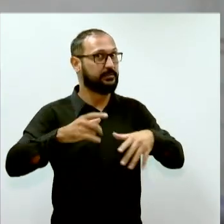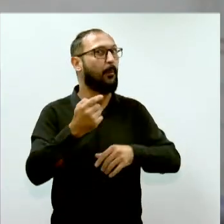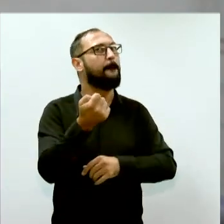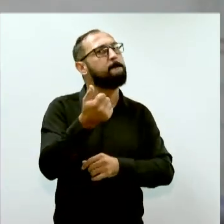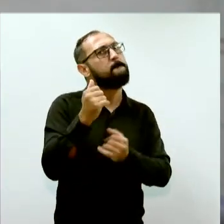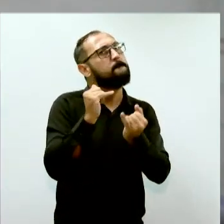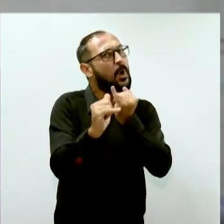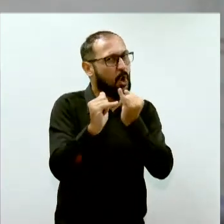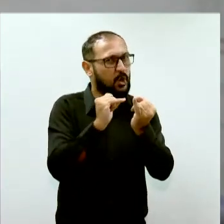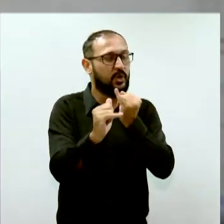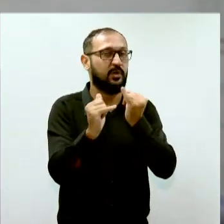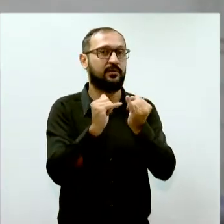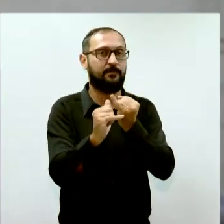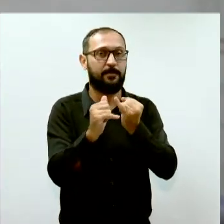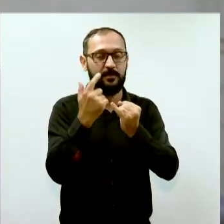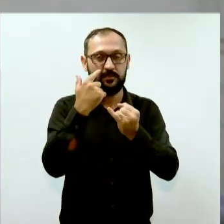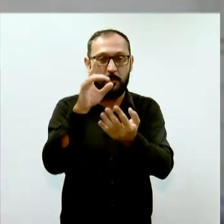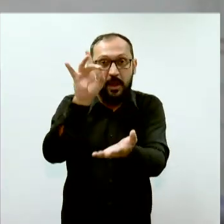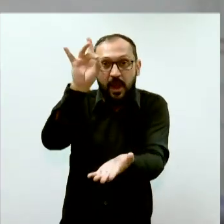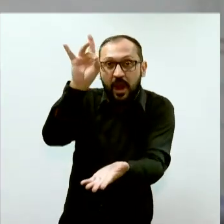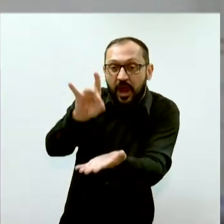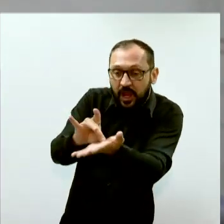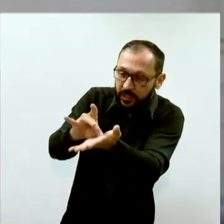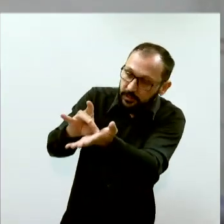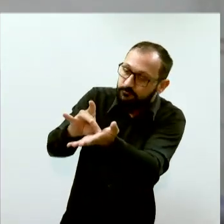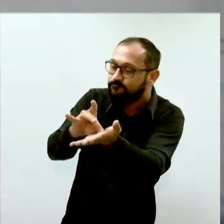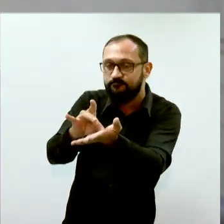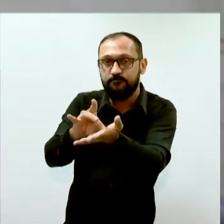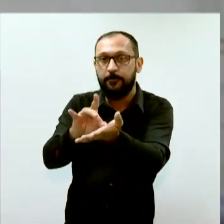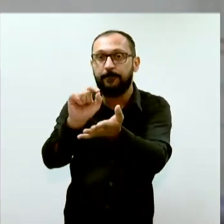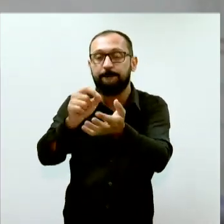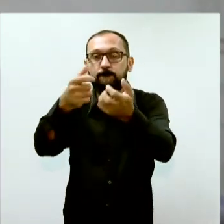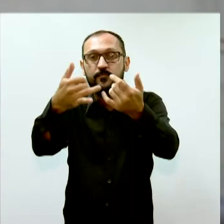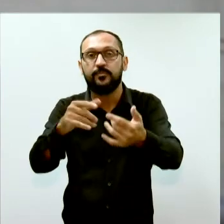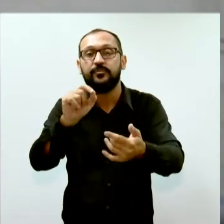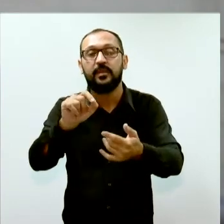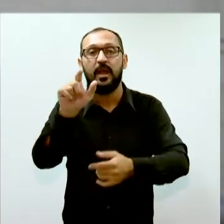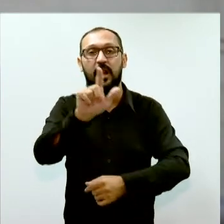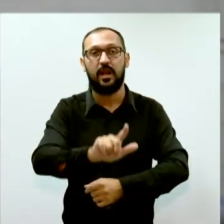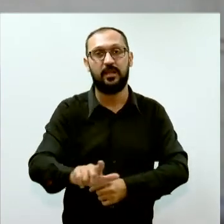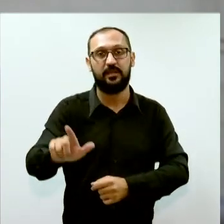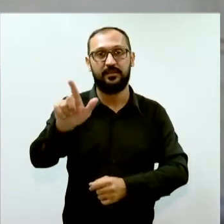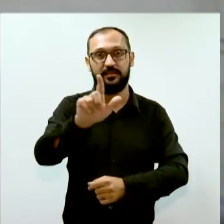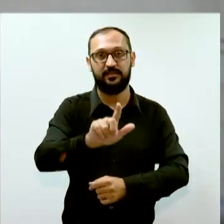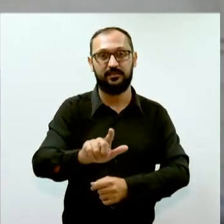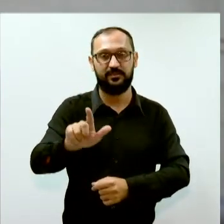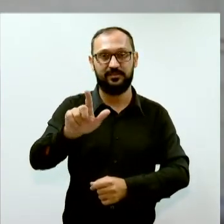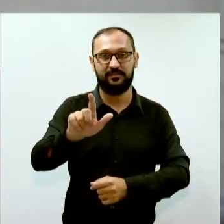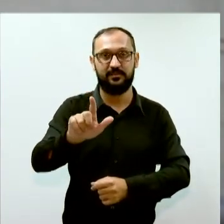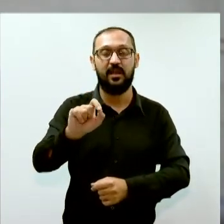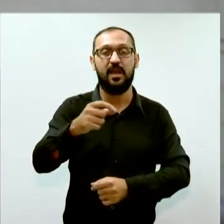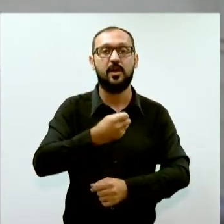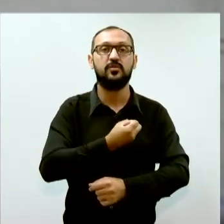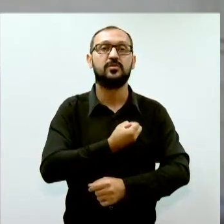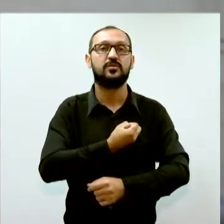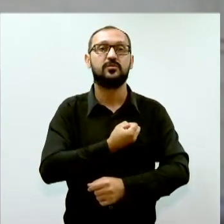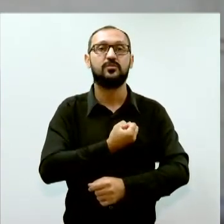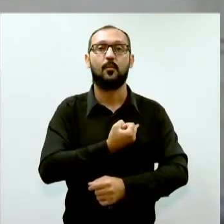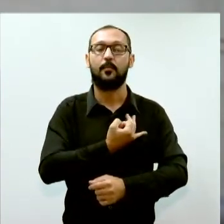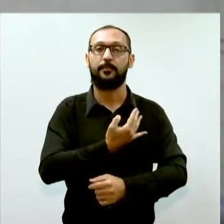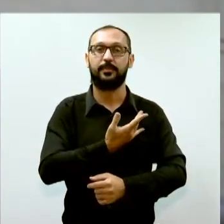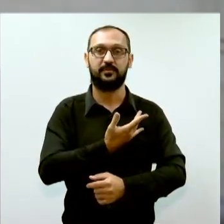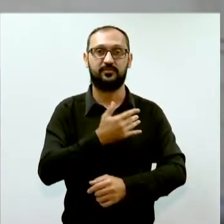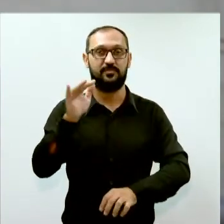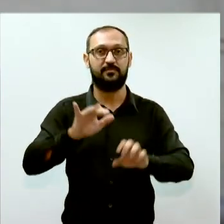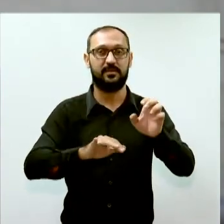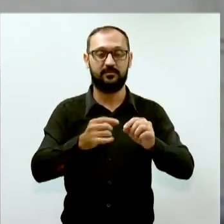meio paranoico, mas a gente está vendo uma realidade em que quem está definindo o que é literatura são